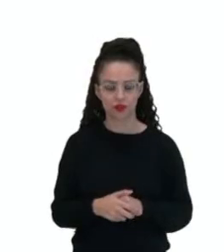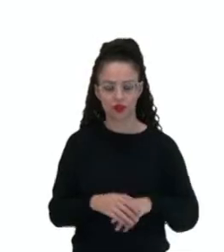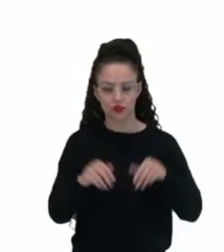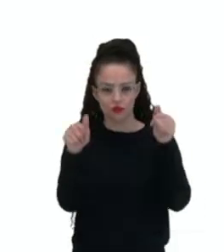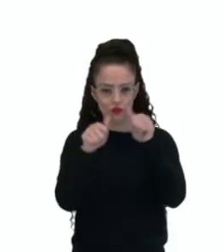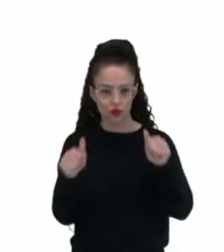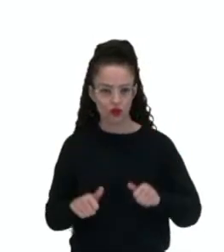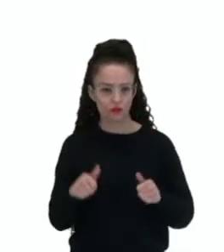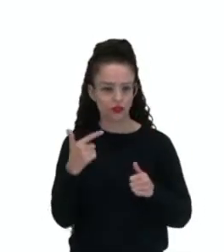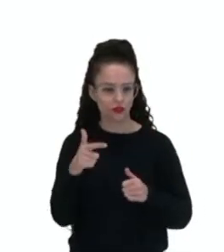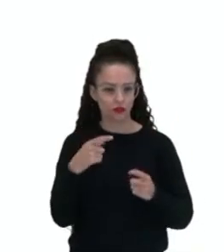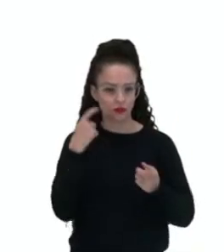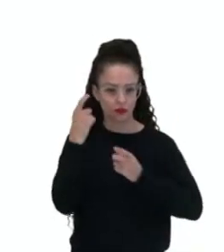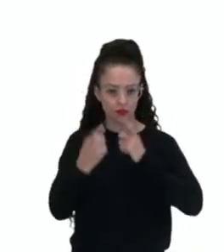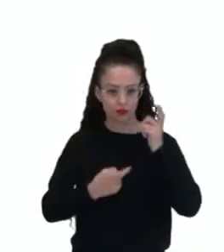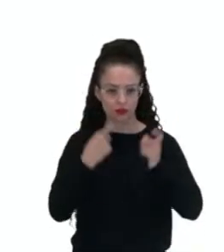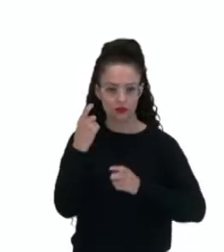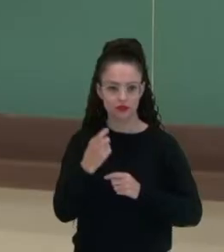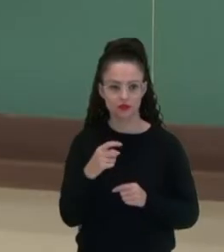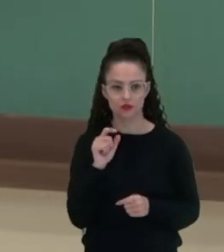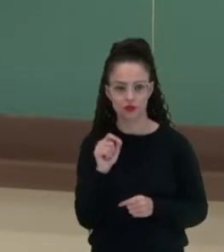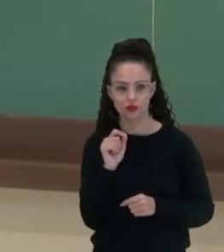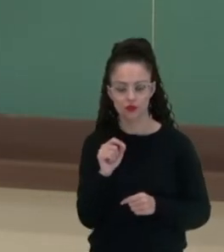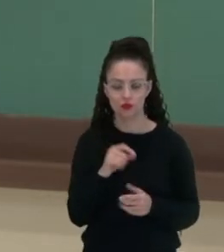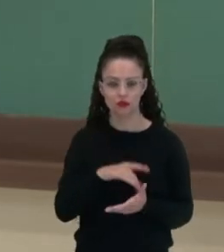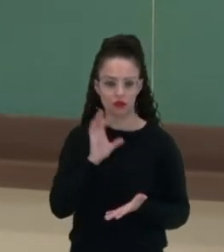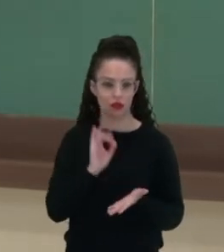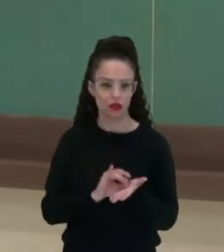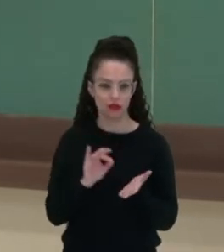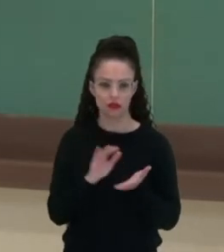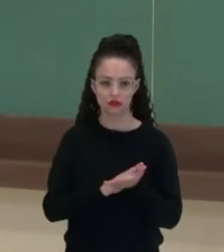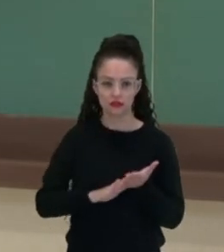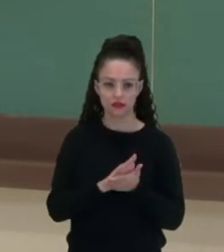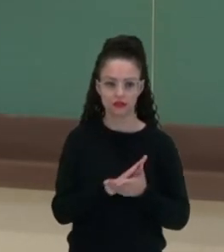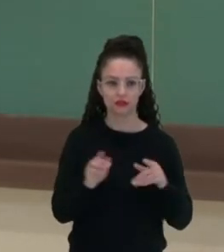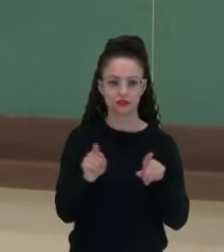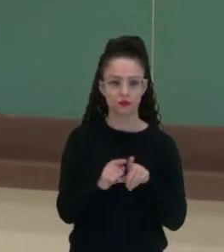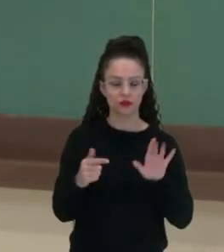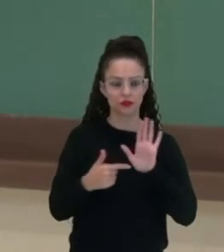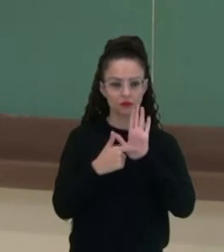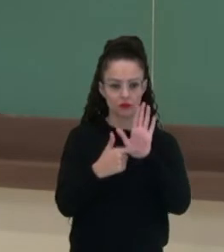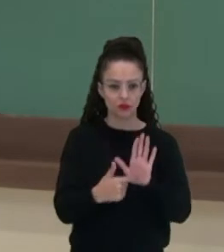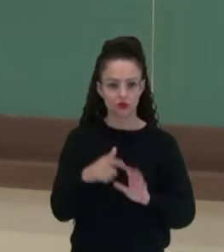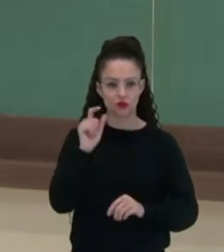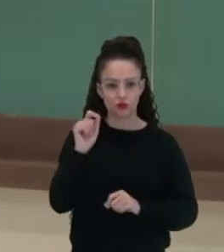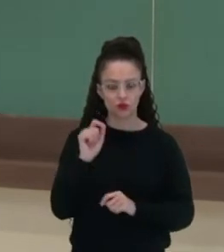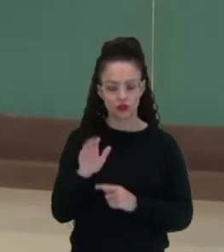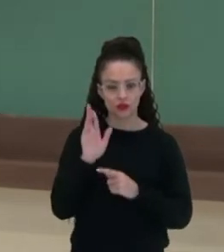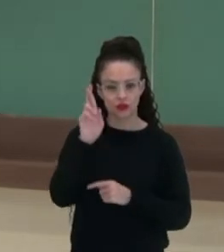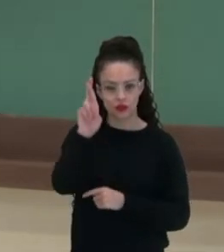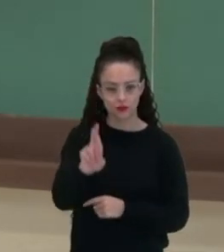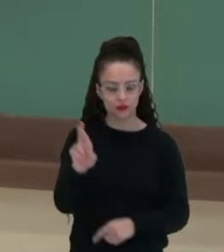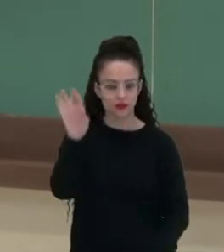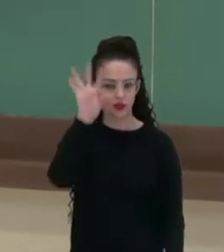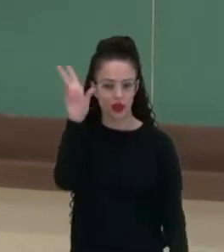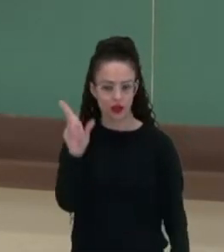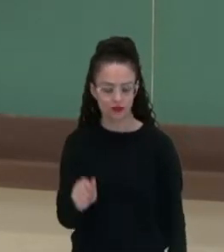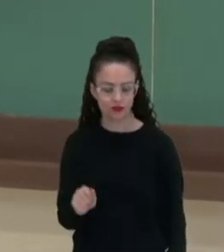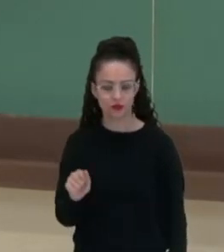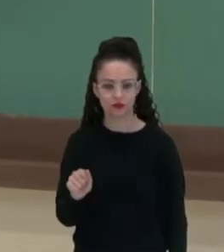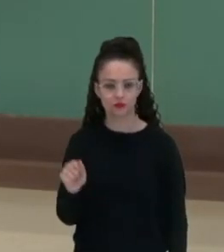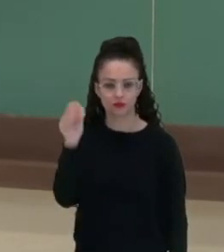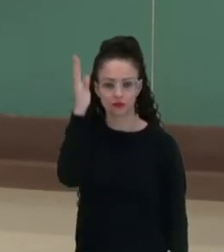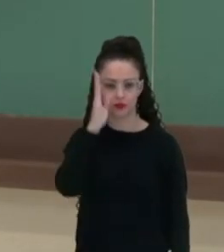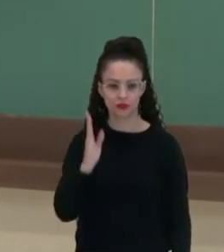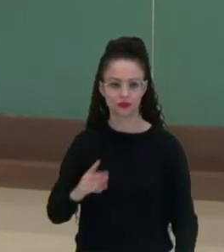formato, não tem preocupação, né? Com obras realistas e trazendo, né? Os representantes da nossa cultura afro-brasileira